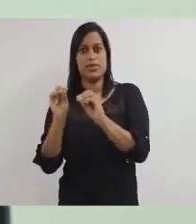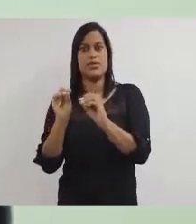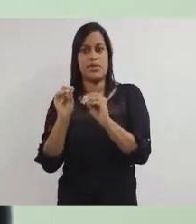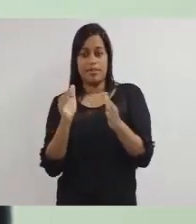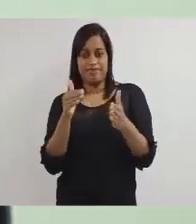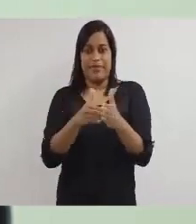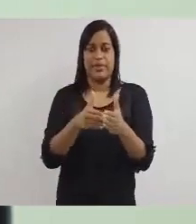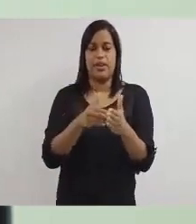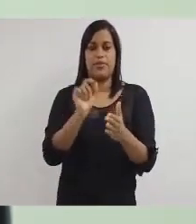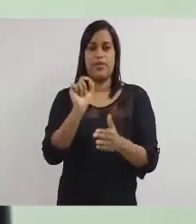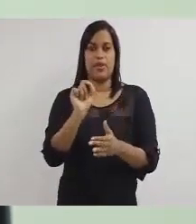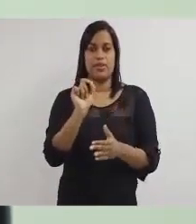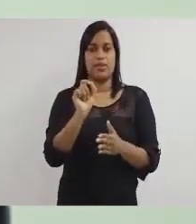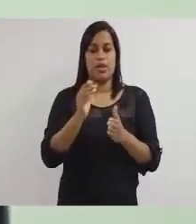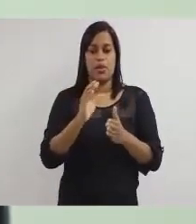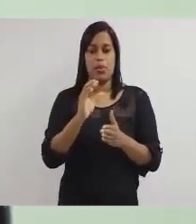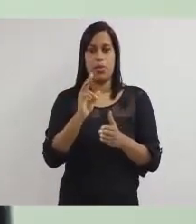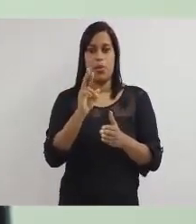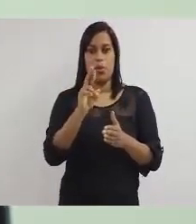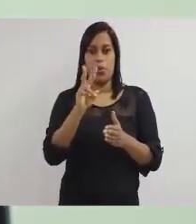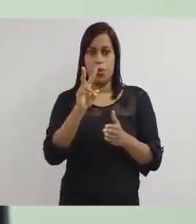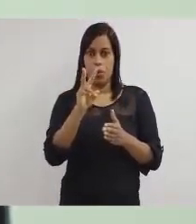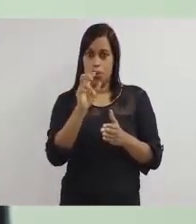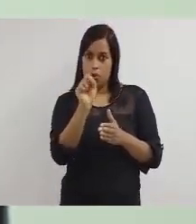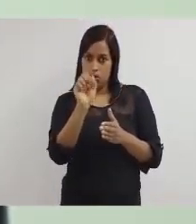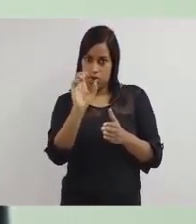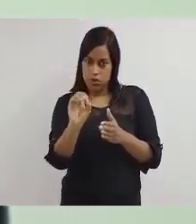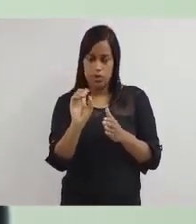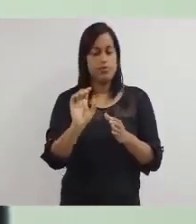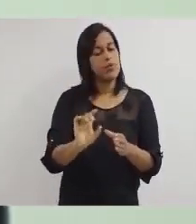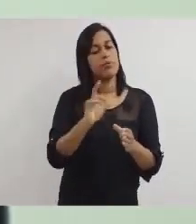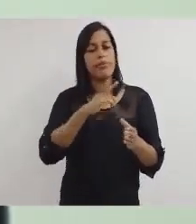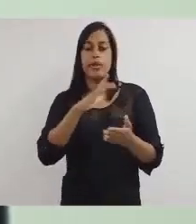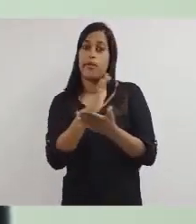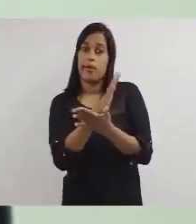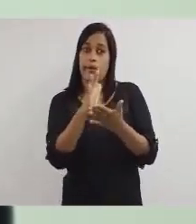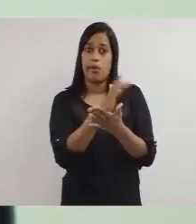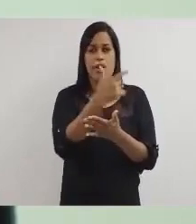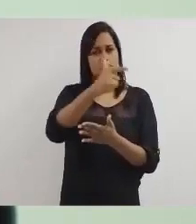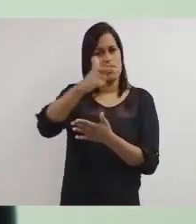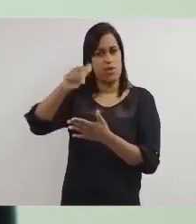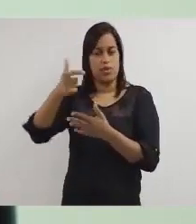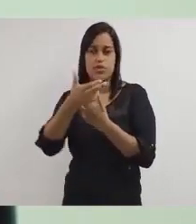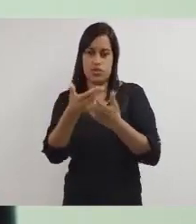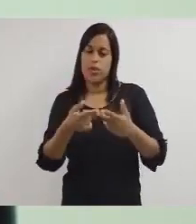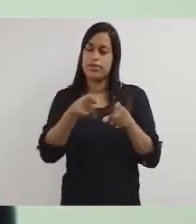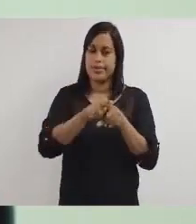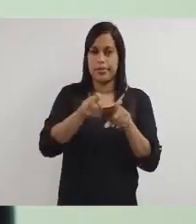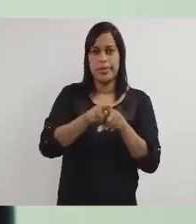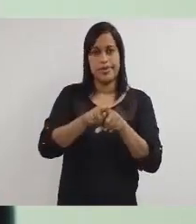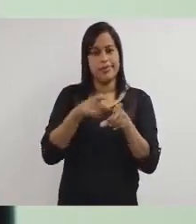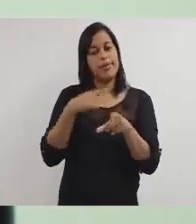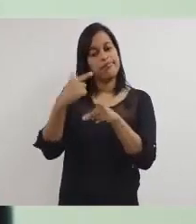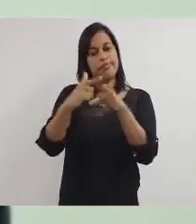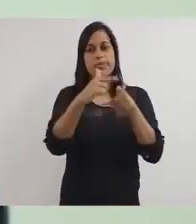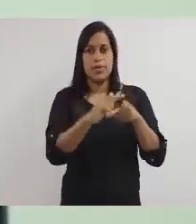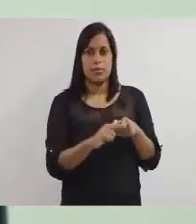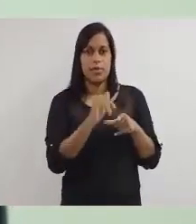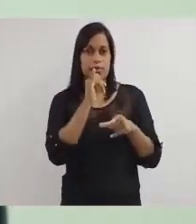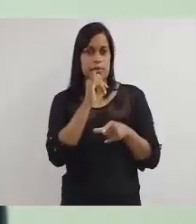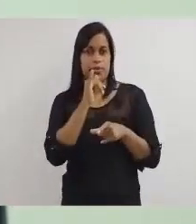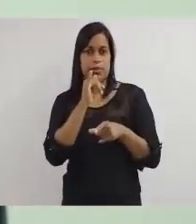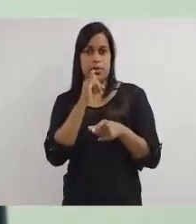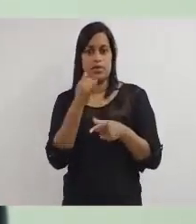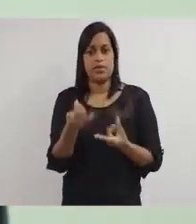que afeta o padrão de consumo. Existem outras variáveis que afetam o padrão de consumo de uma pessoa. Existe a